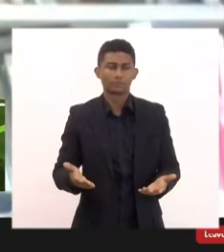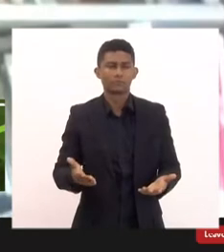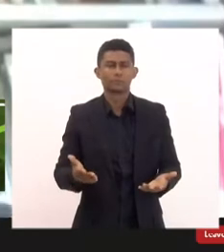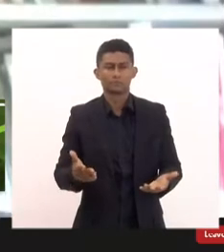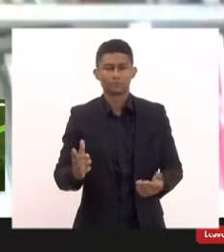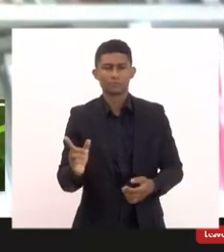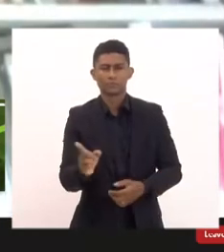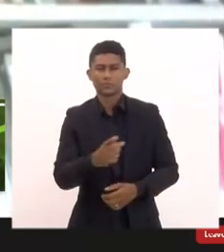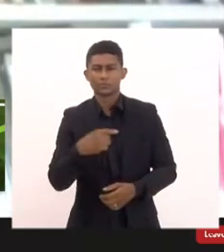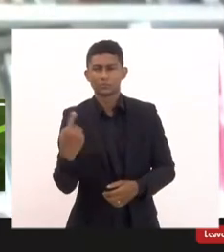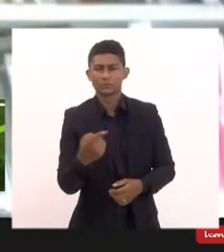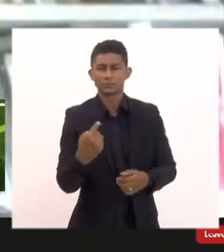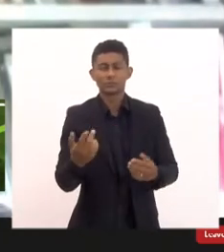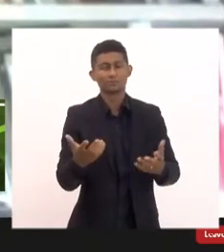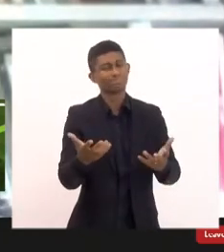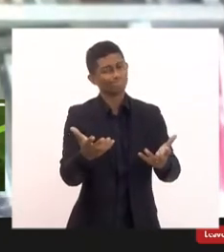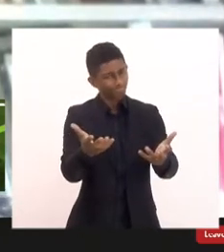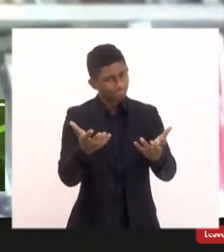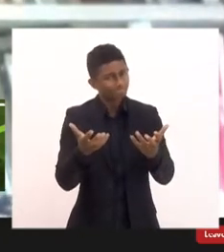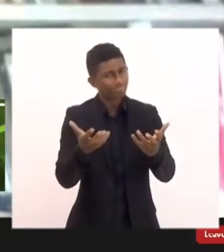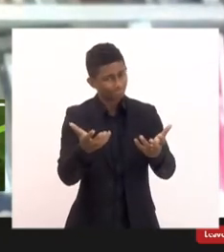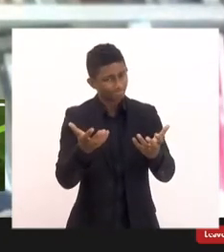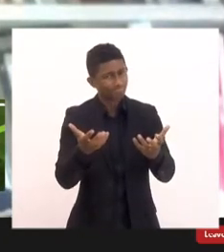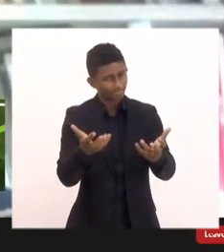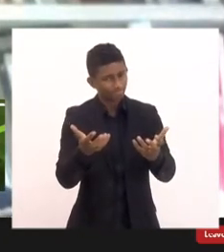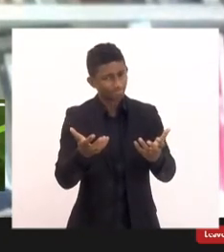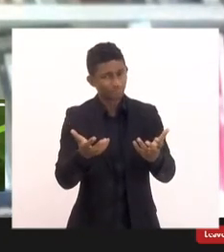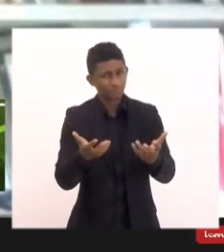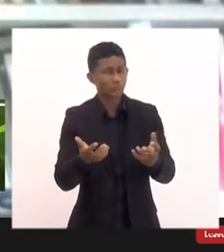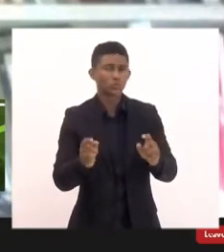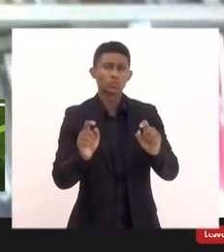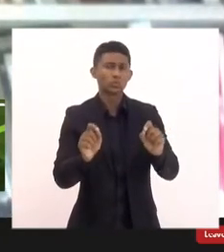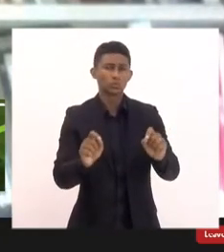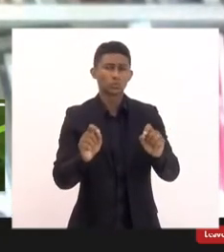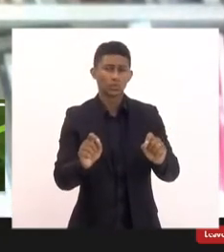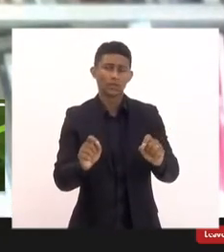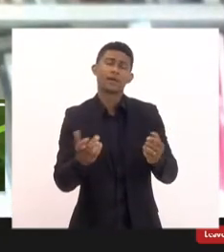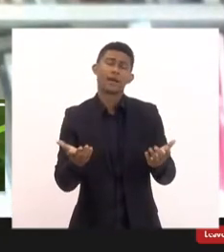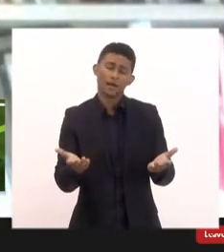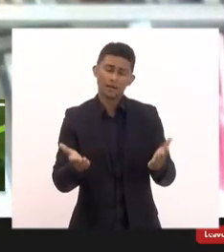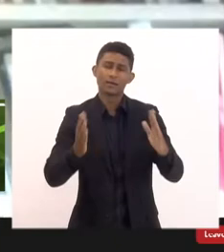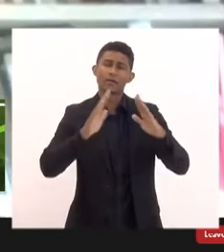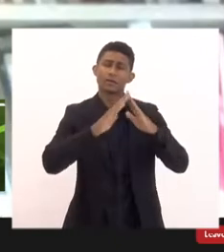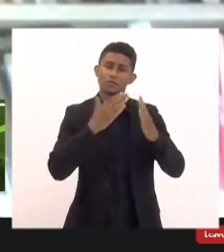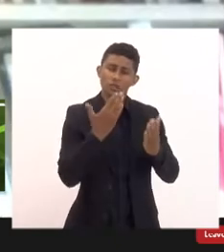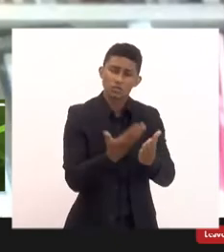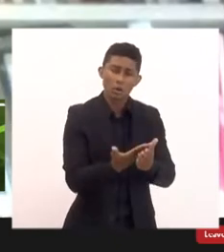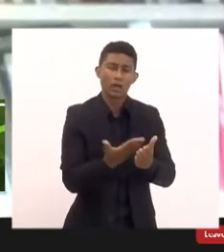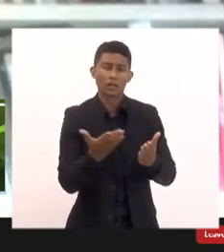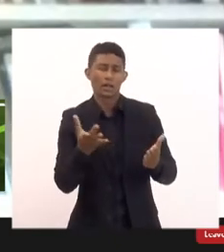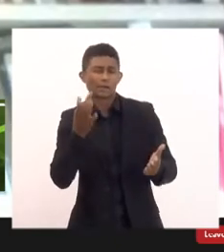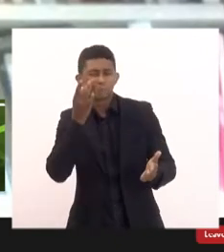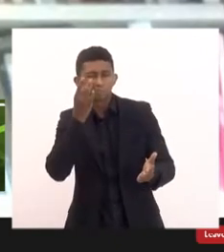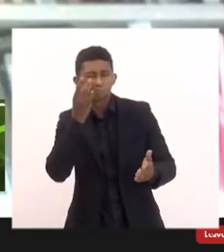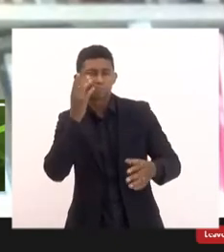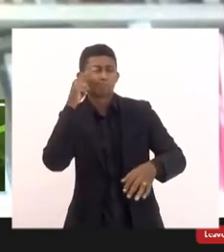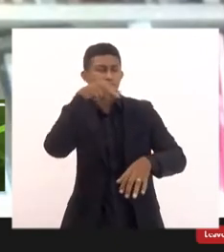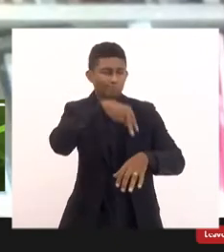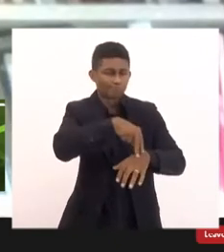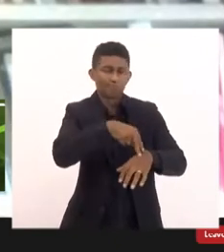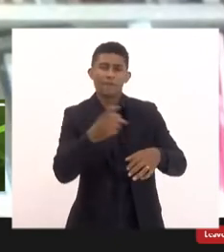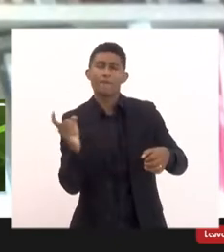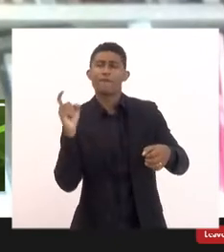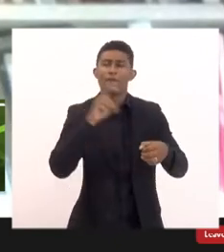nós queremos e a volta às escolas, mas com